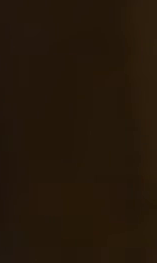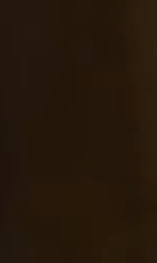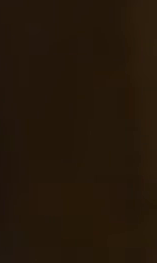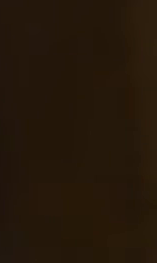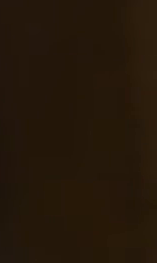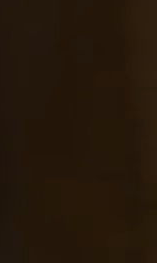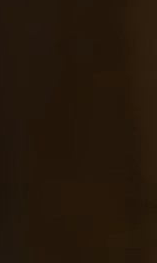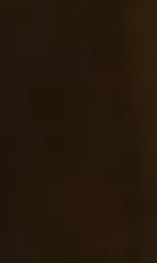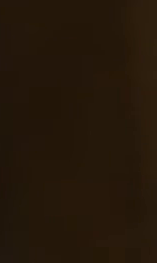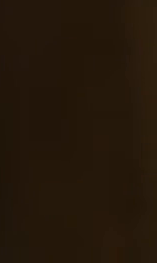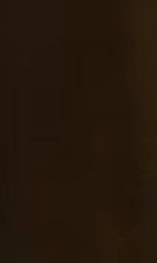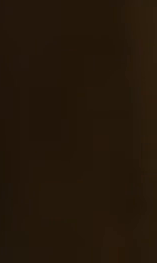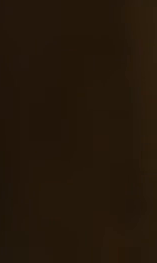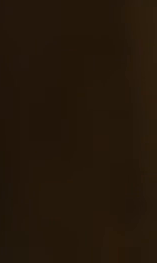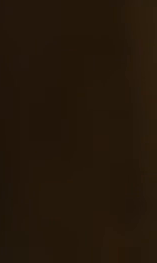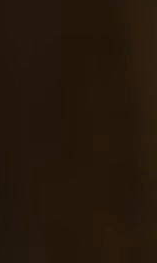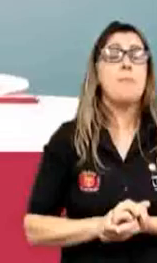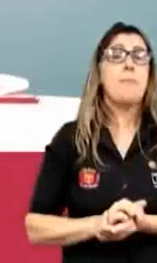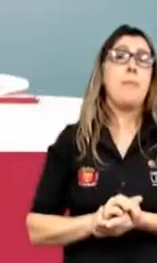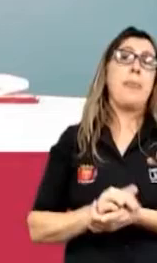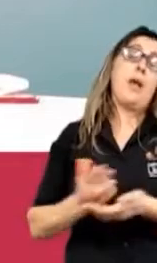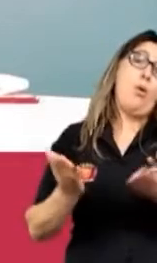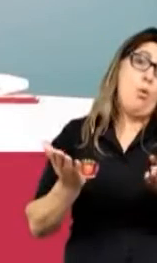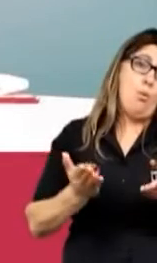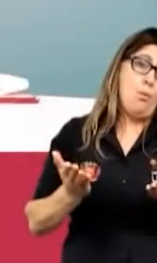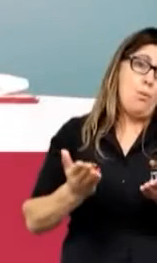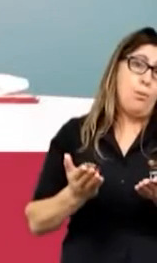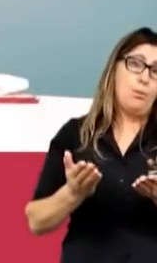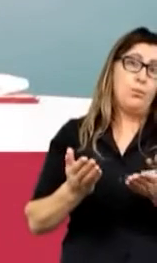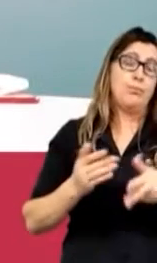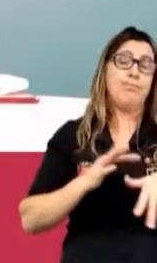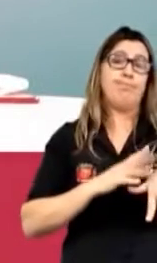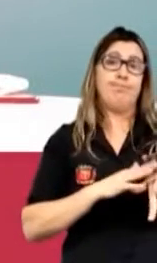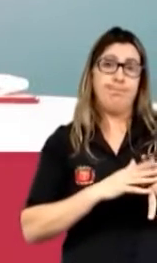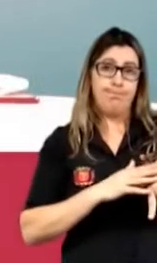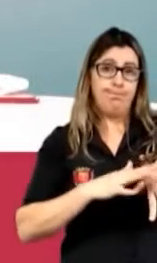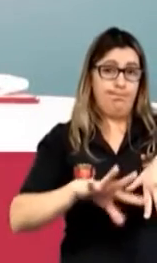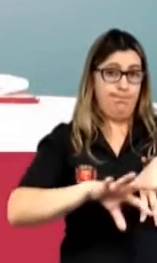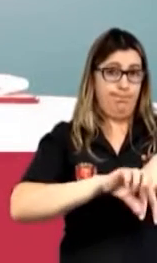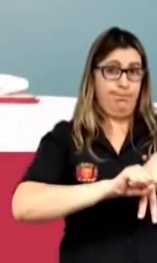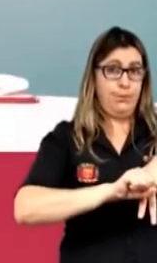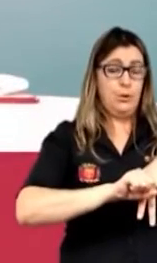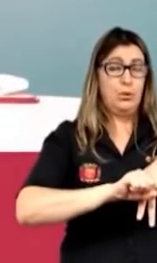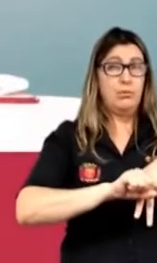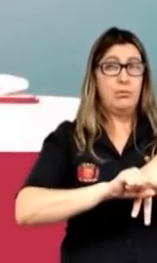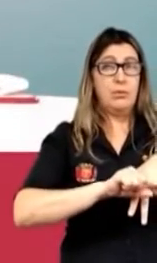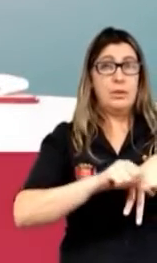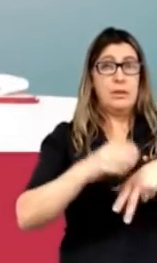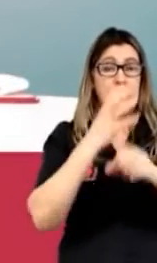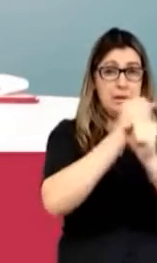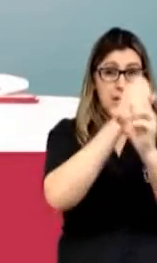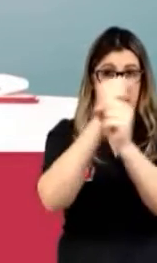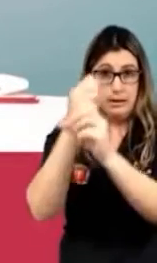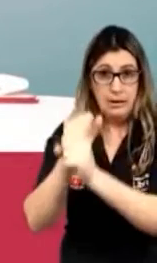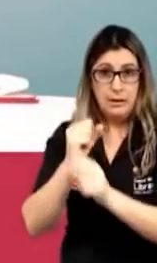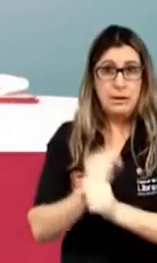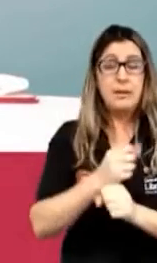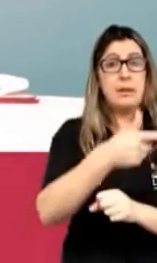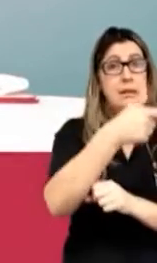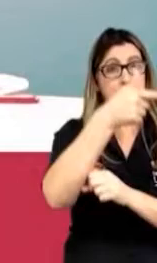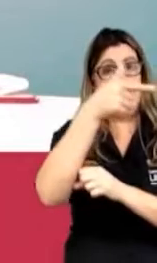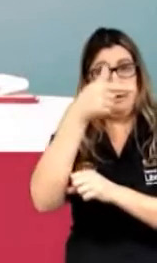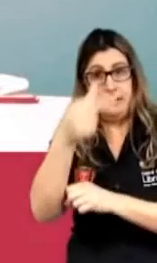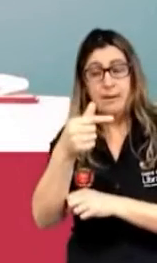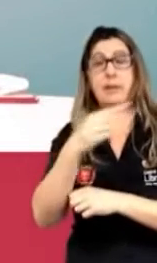a importância do distanciamento social. Hoje nós confirmamos, então, 7 mortes de pessoas residentes